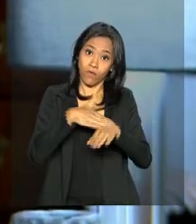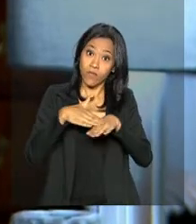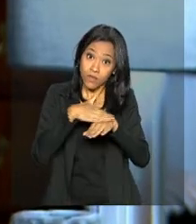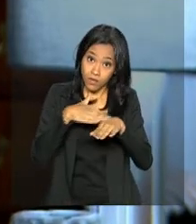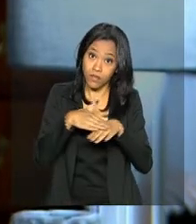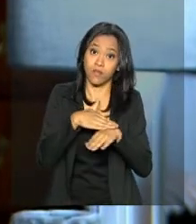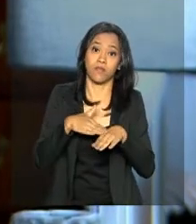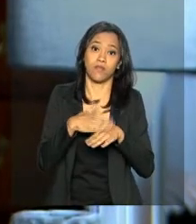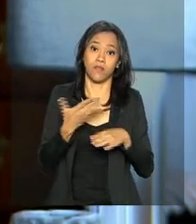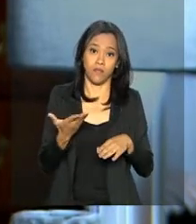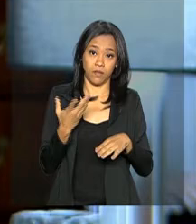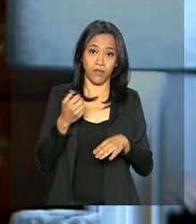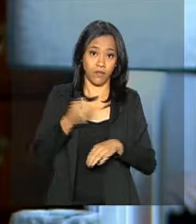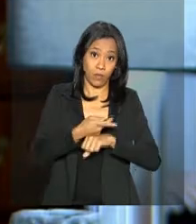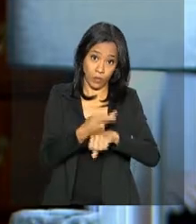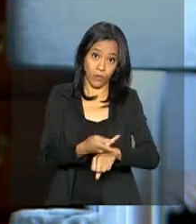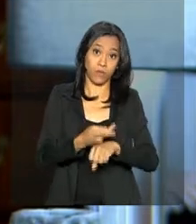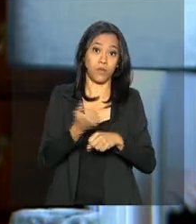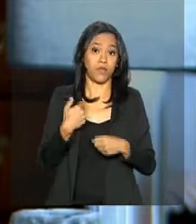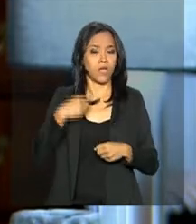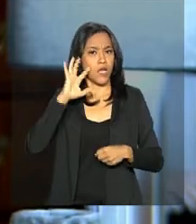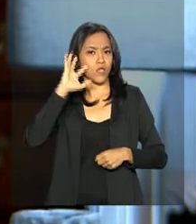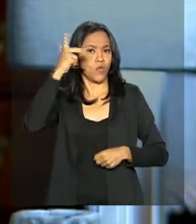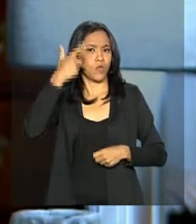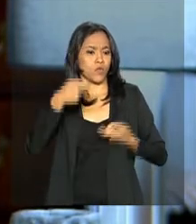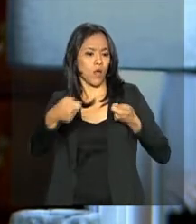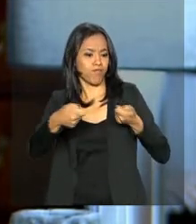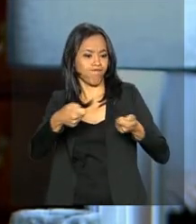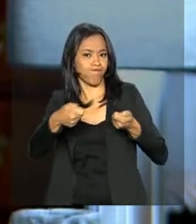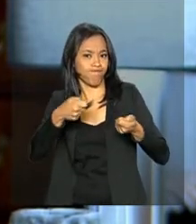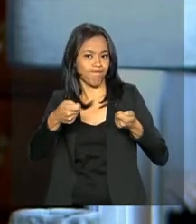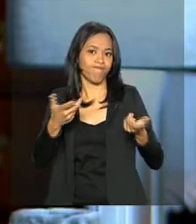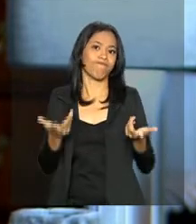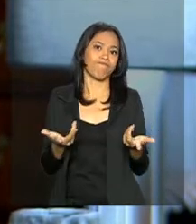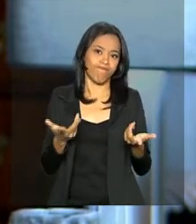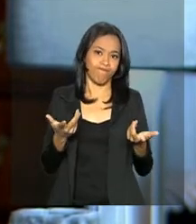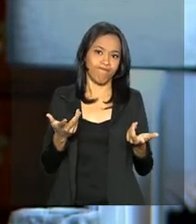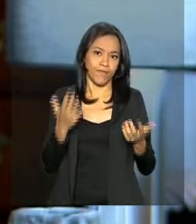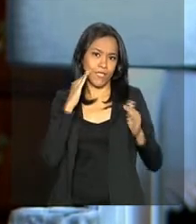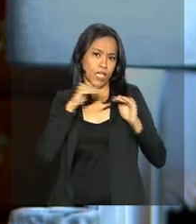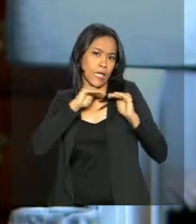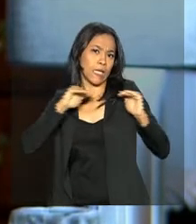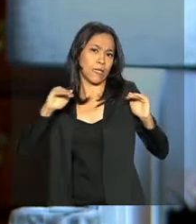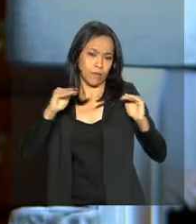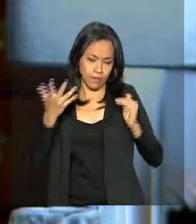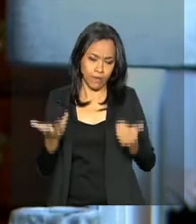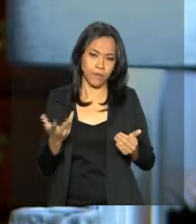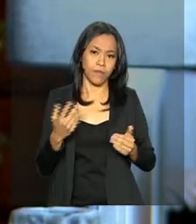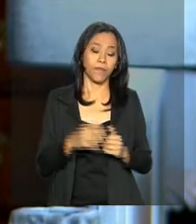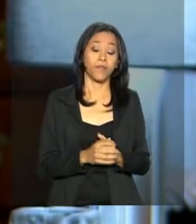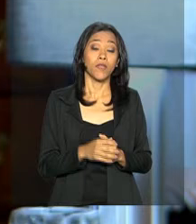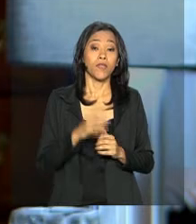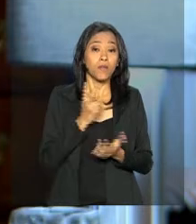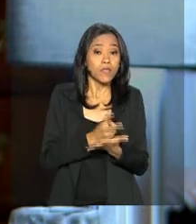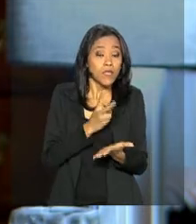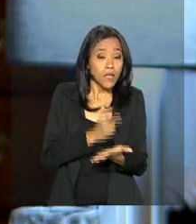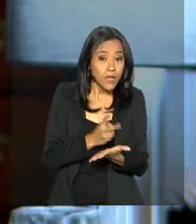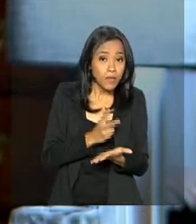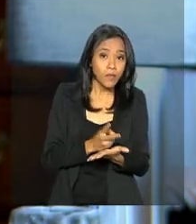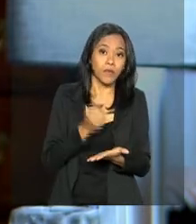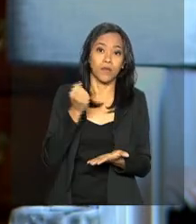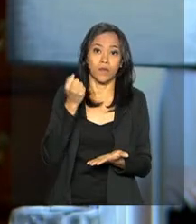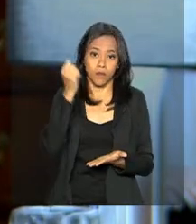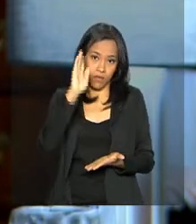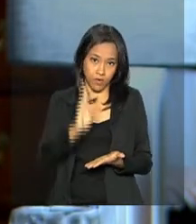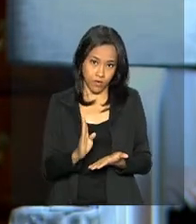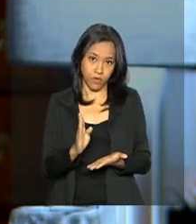o soluções equilibradas então há sempre a voz do brasil é